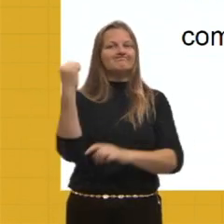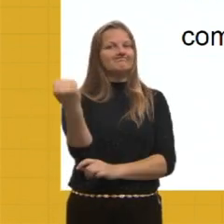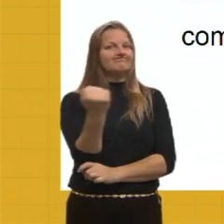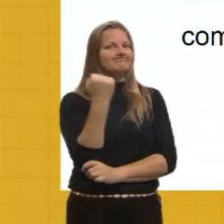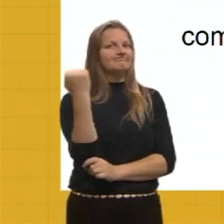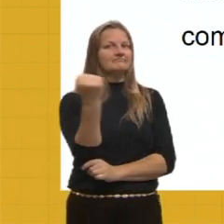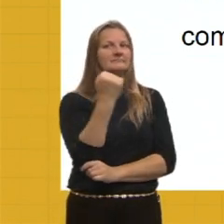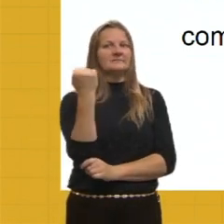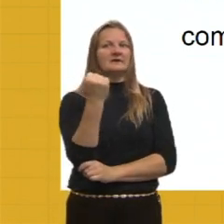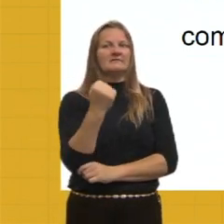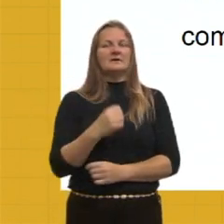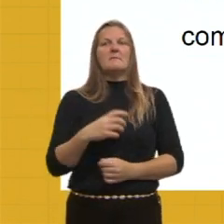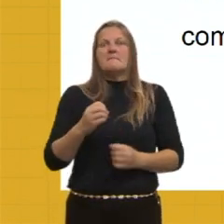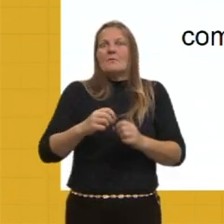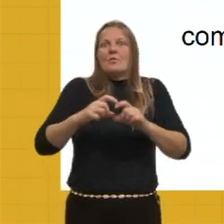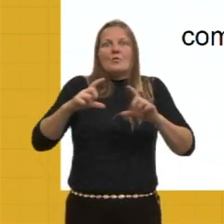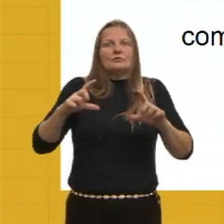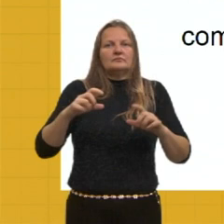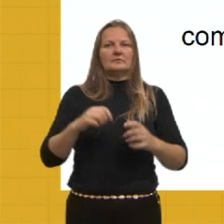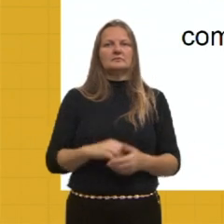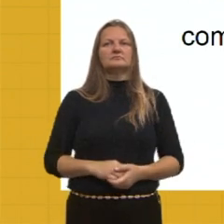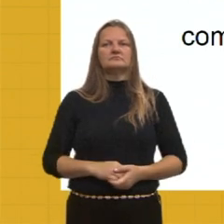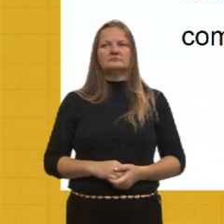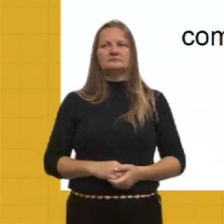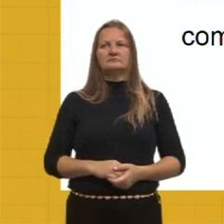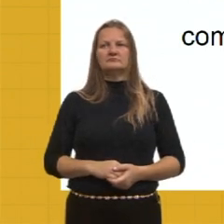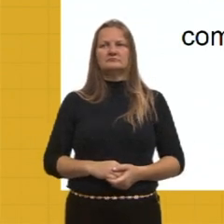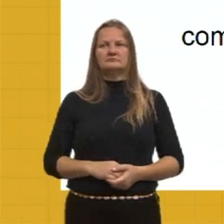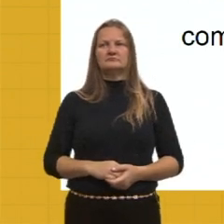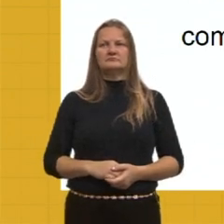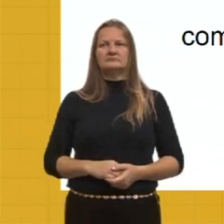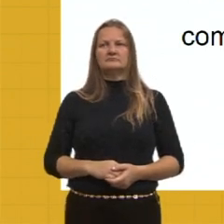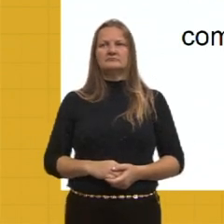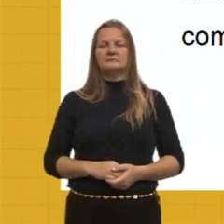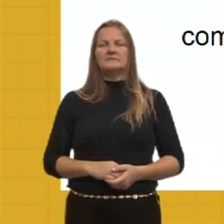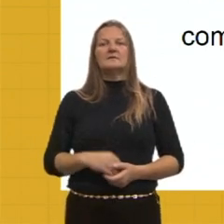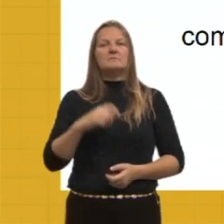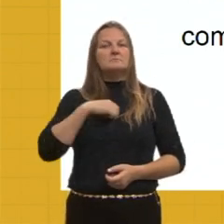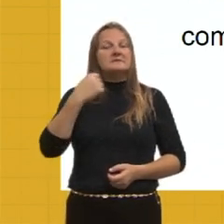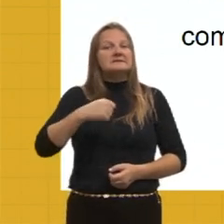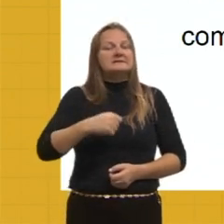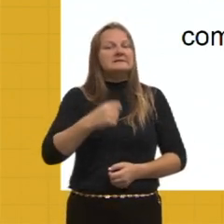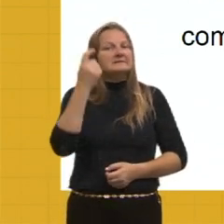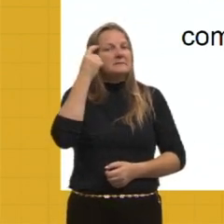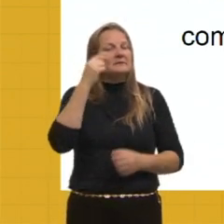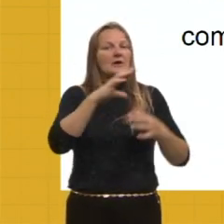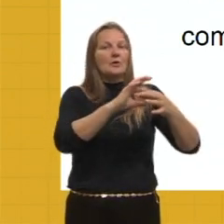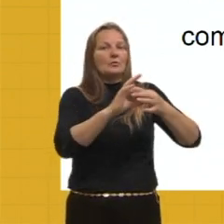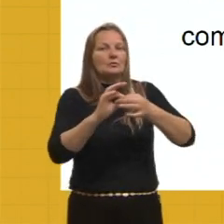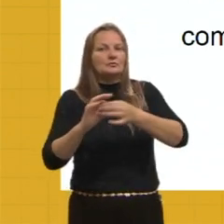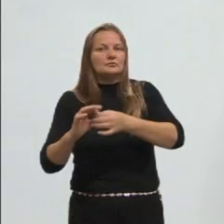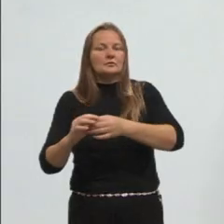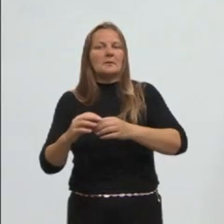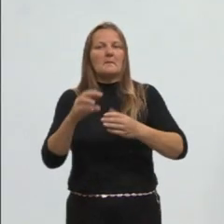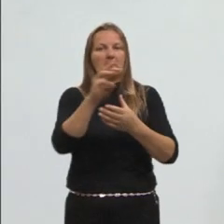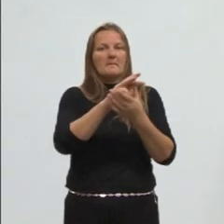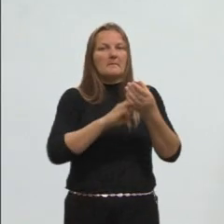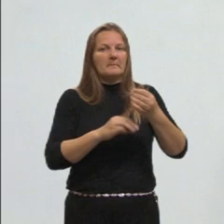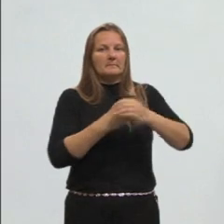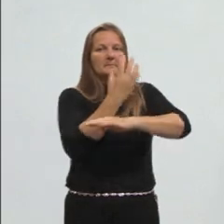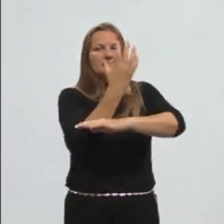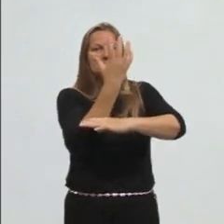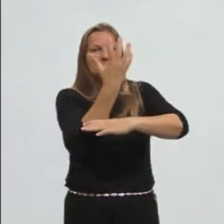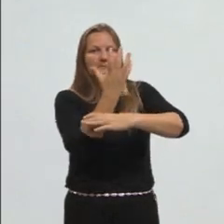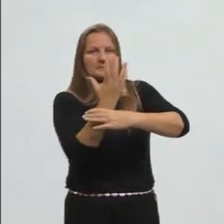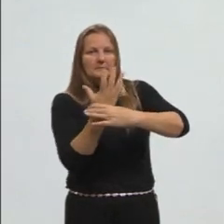por semana é muito então tem que ser feito alguma atualização algum método que remova isso da nossa água